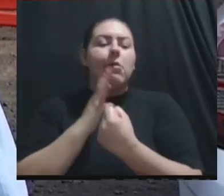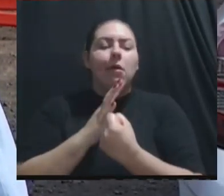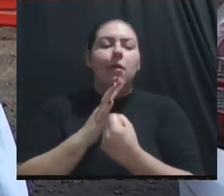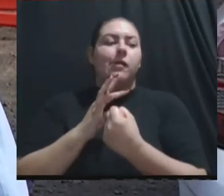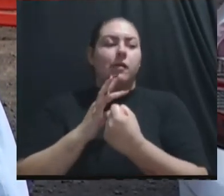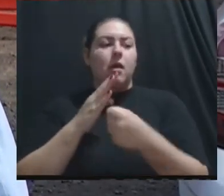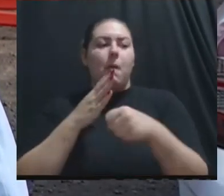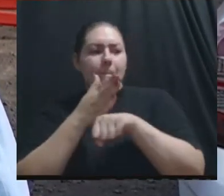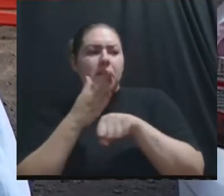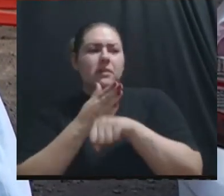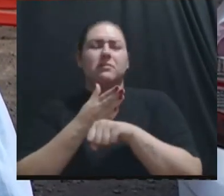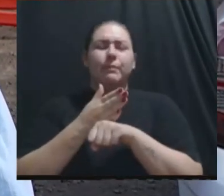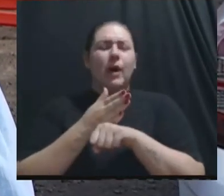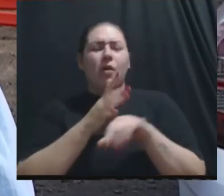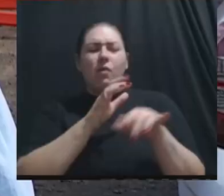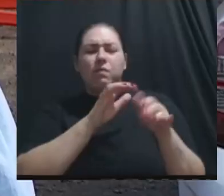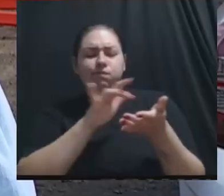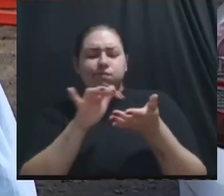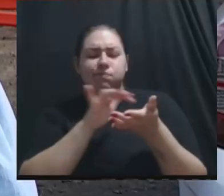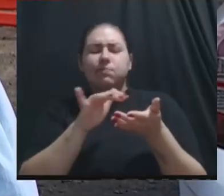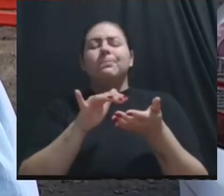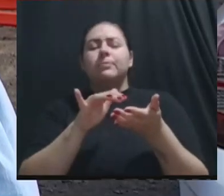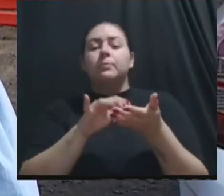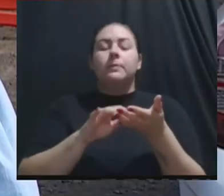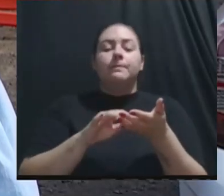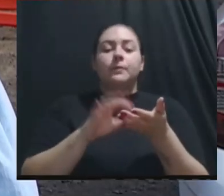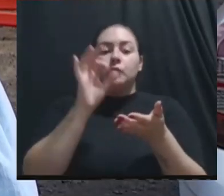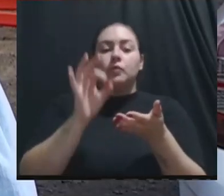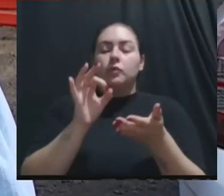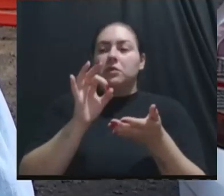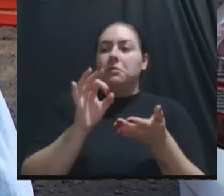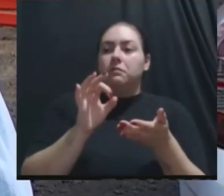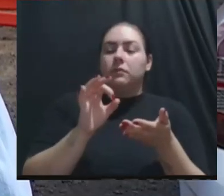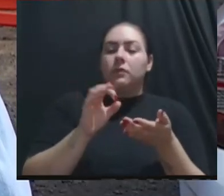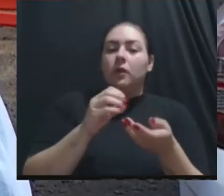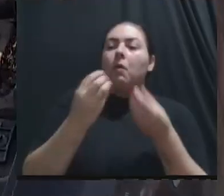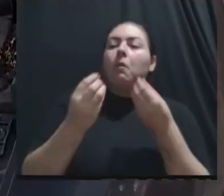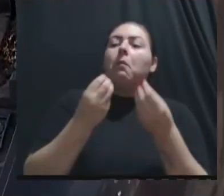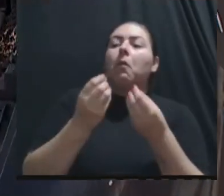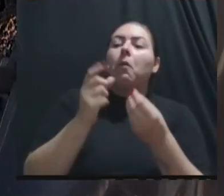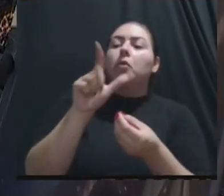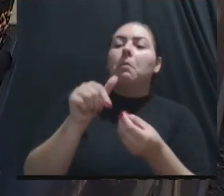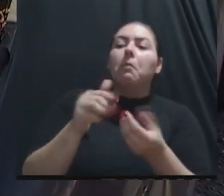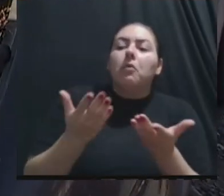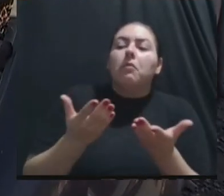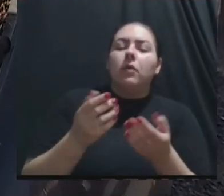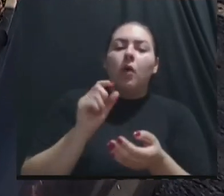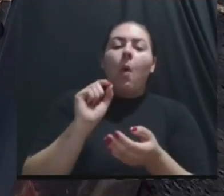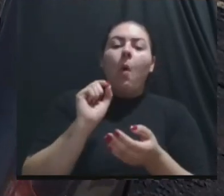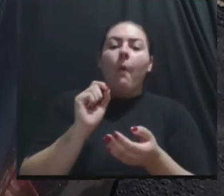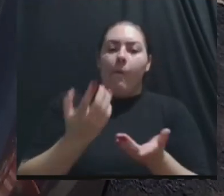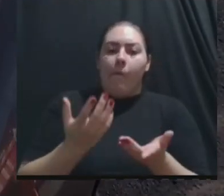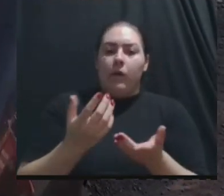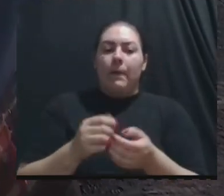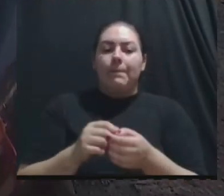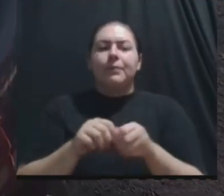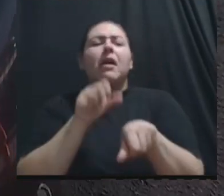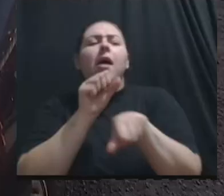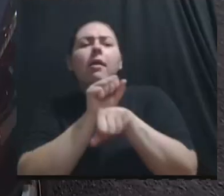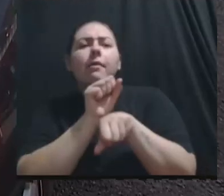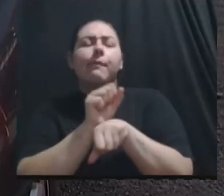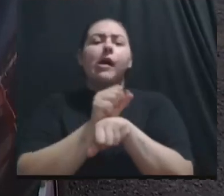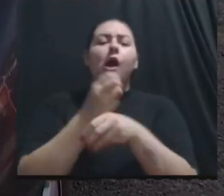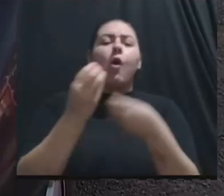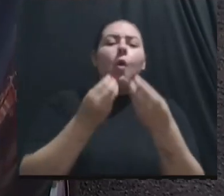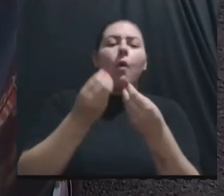do site e tudo. Depois desse lance, como que funciona? O que ele deve esperar, como que ele deve proceder? Tem que